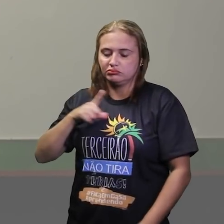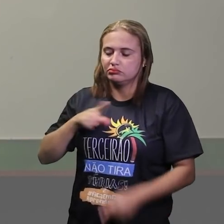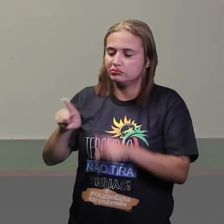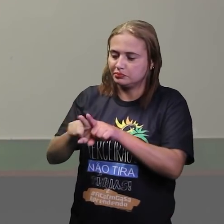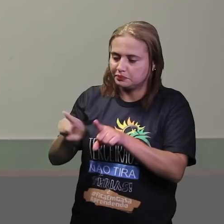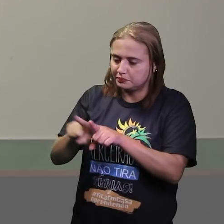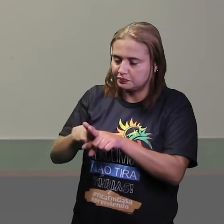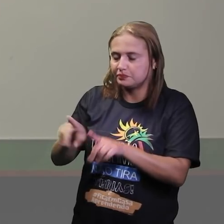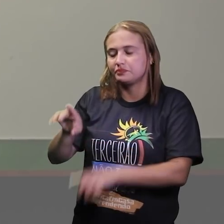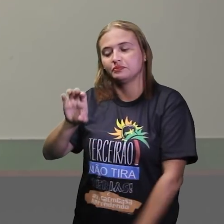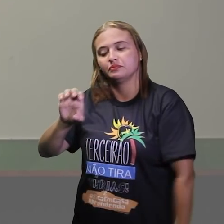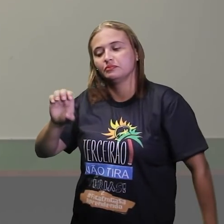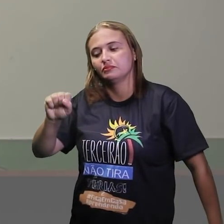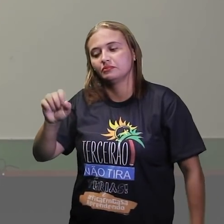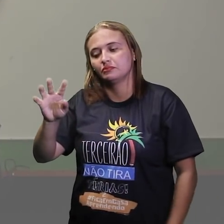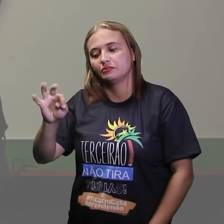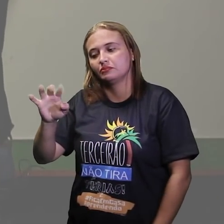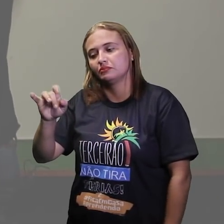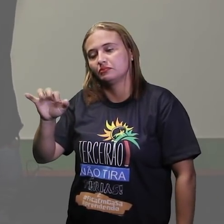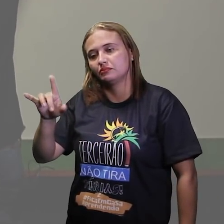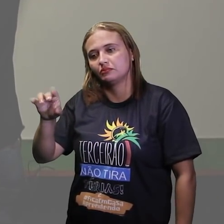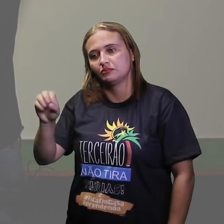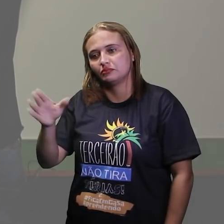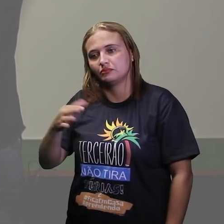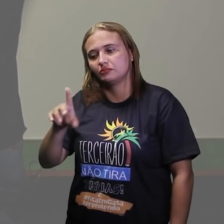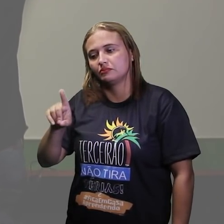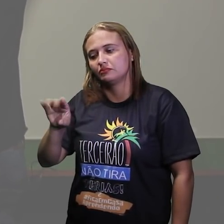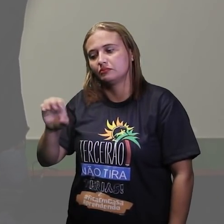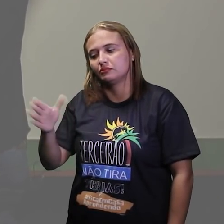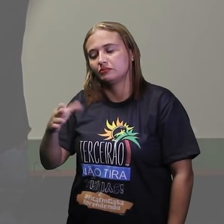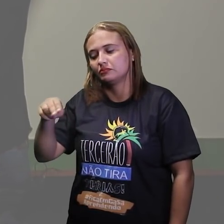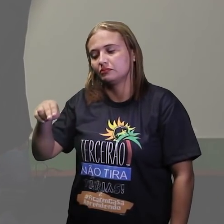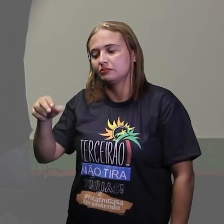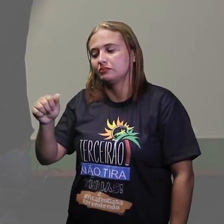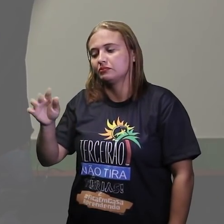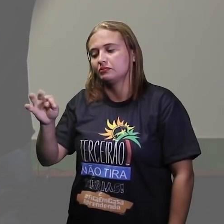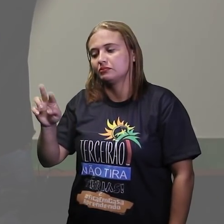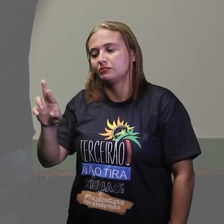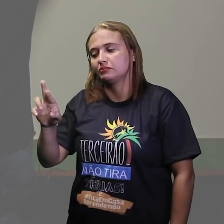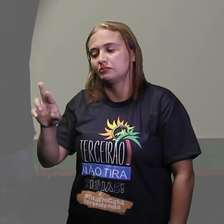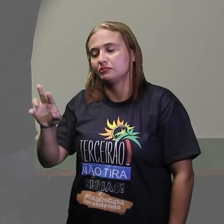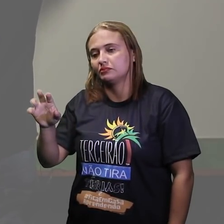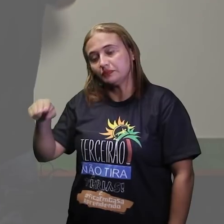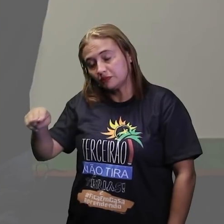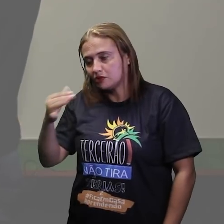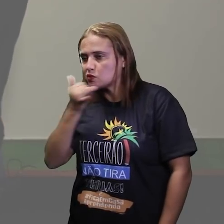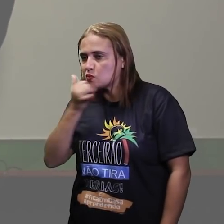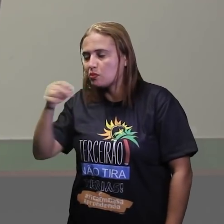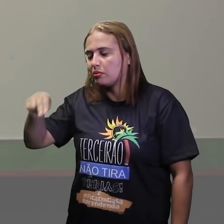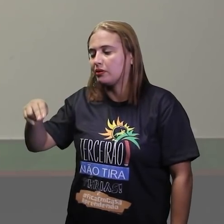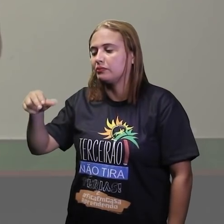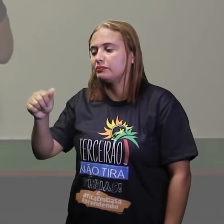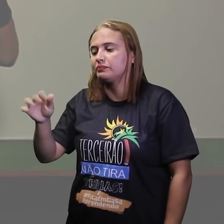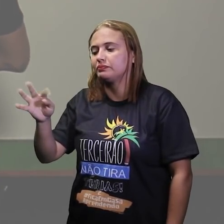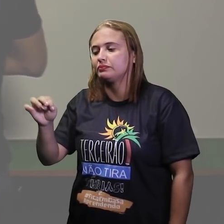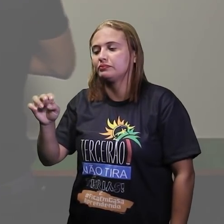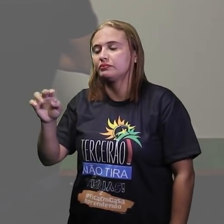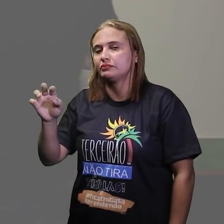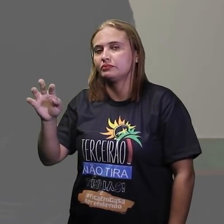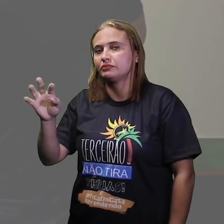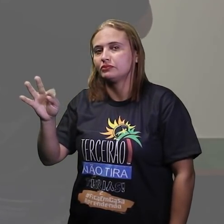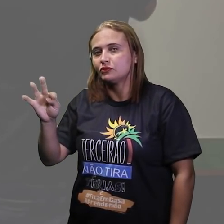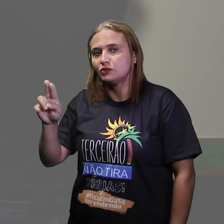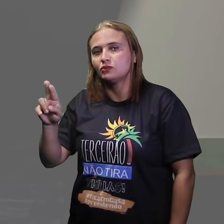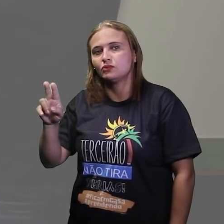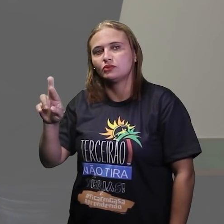ok? Estado de natureza, perfeito. Esse estado de natureza aqui, tá? Já é a